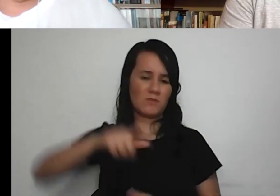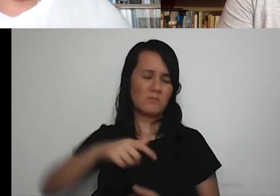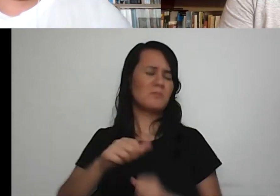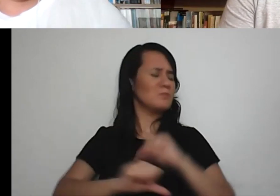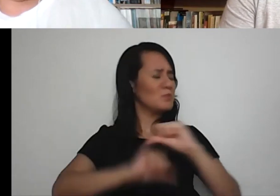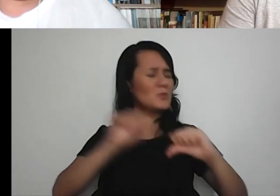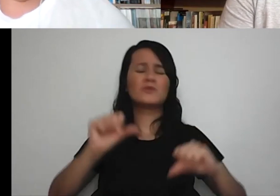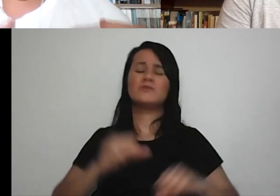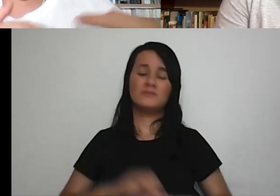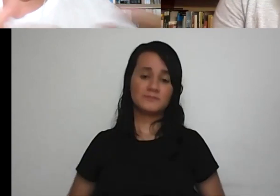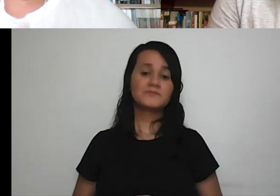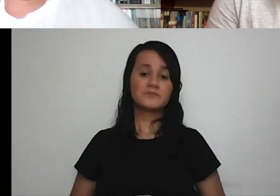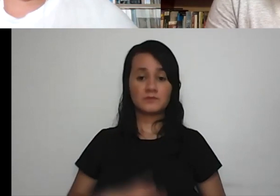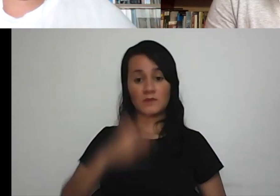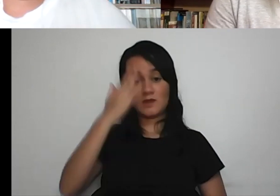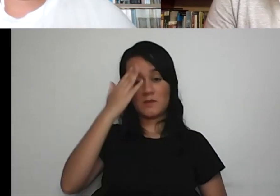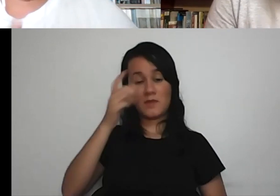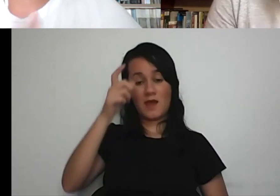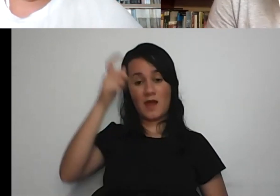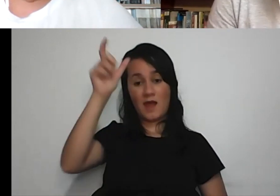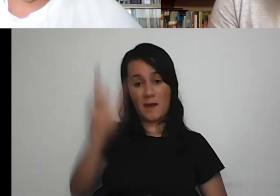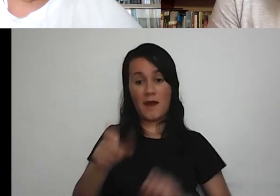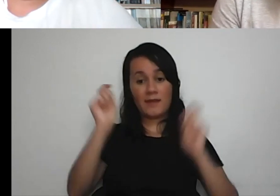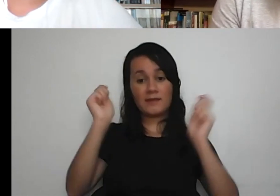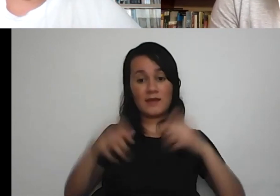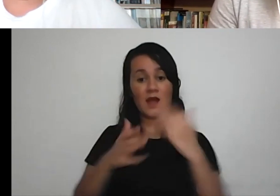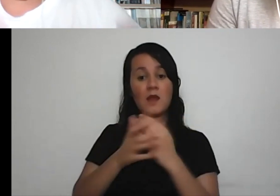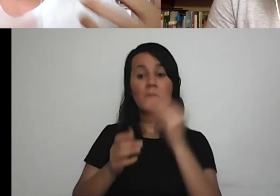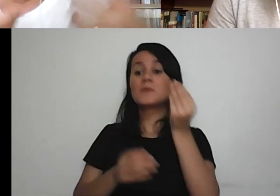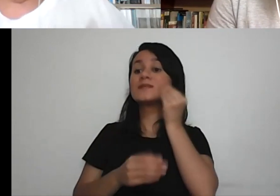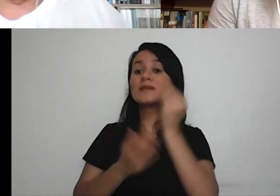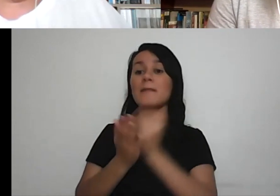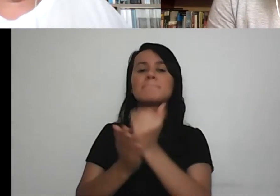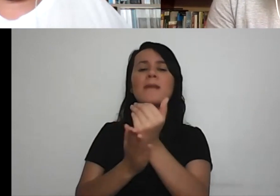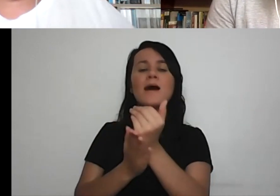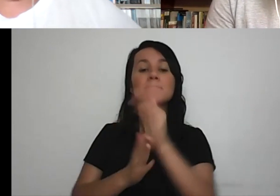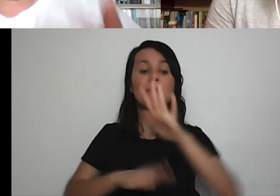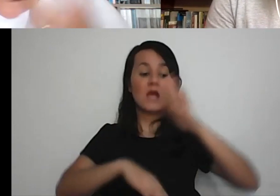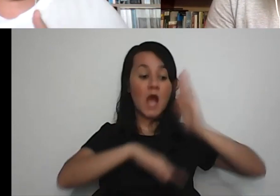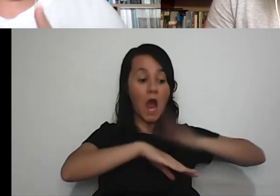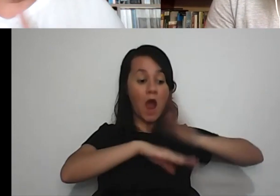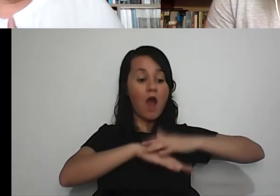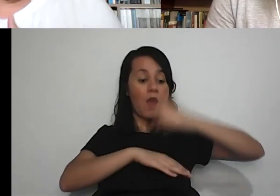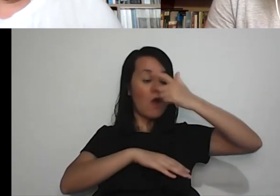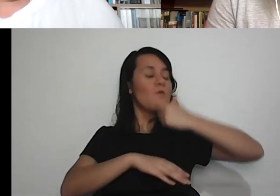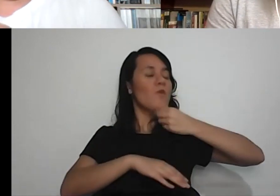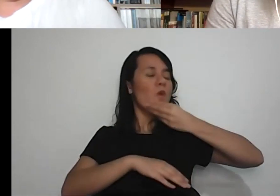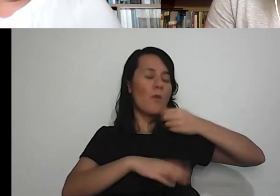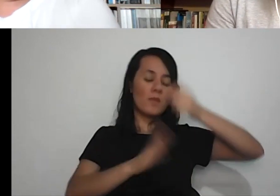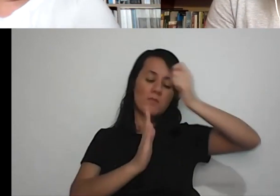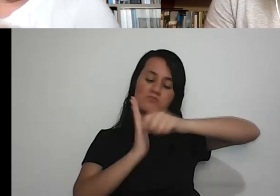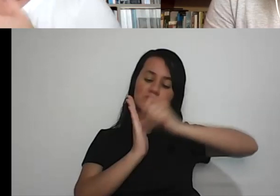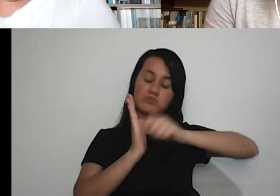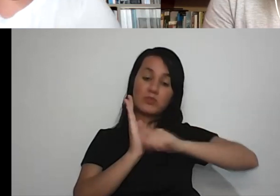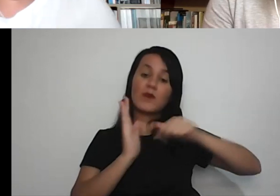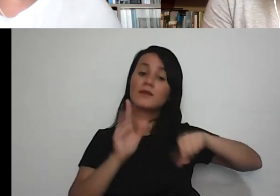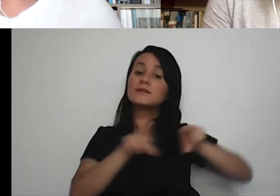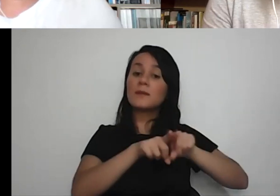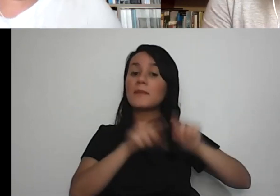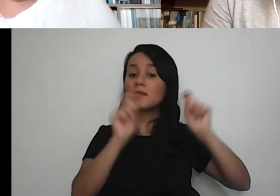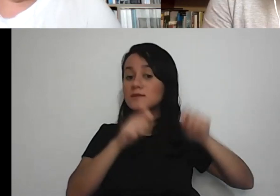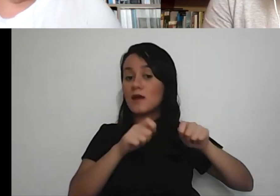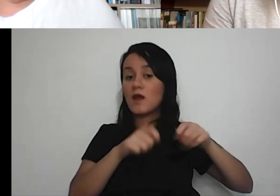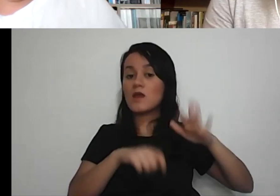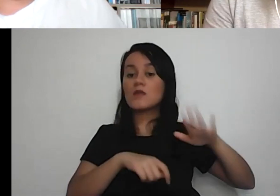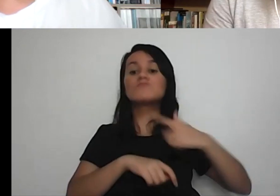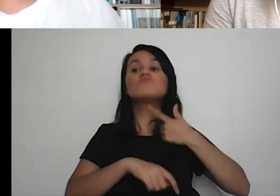demais. O próprio editor tem condições de apostar um pouco mais, mas o autor, né, também, ele faz as